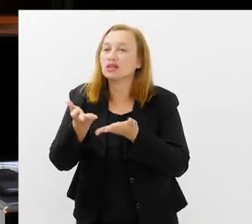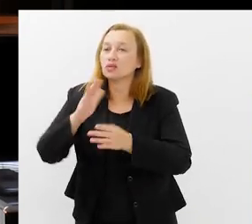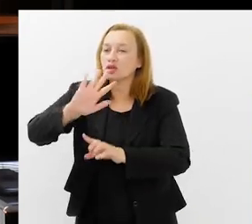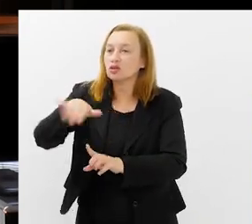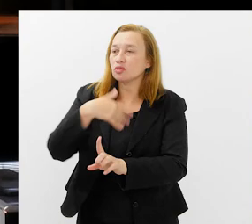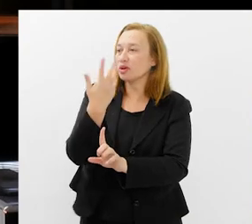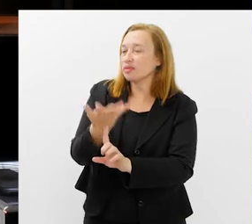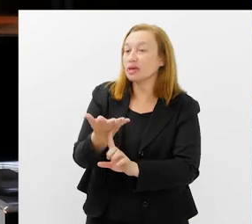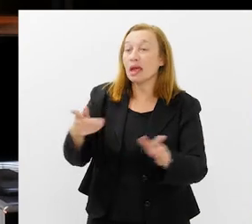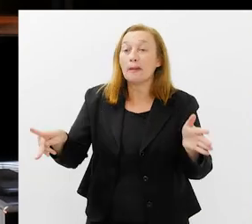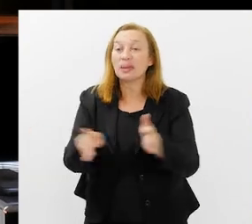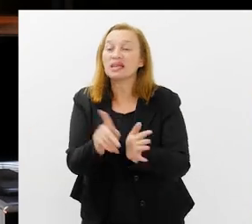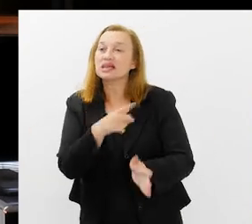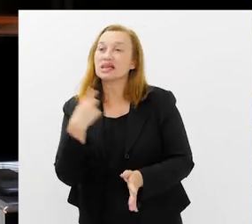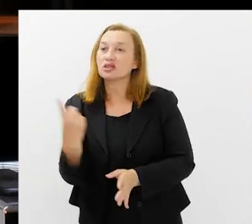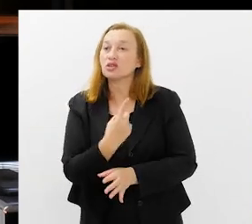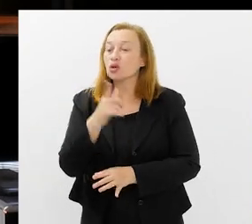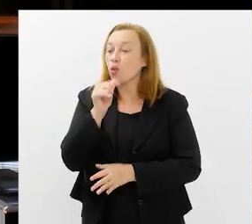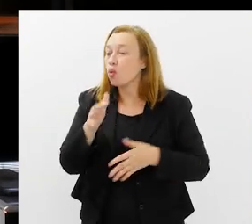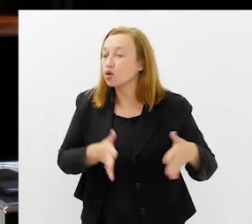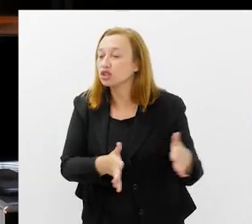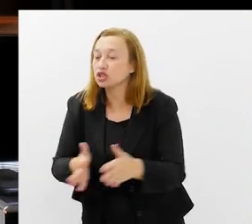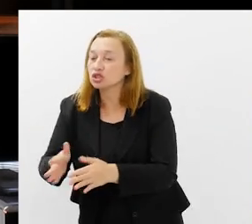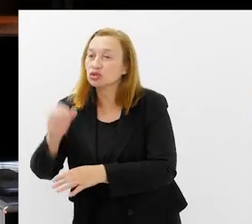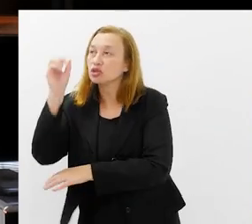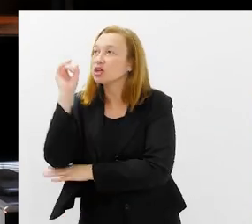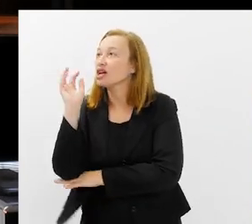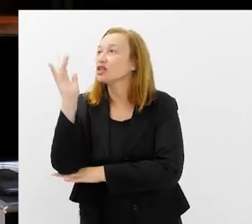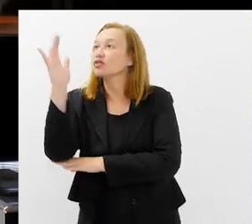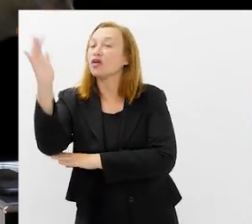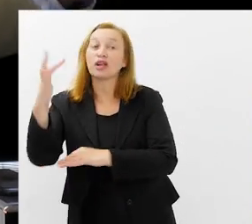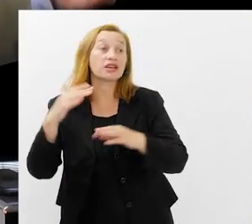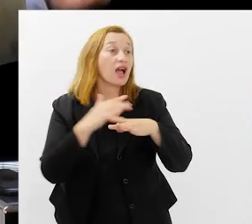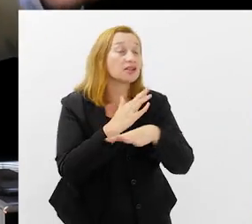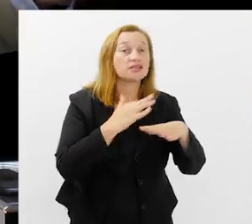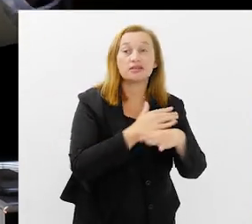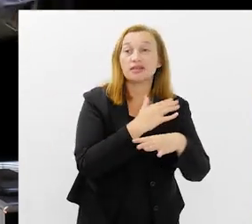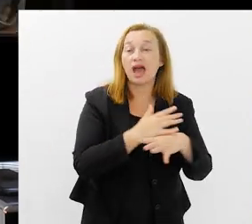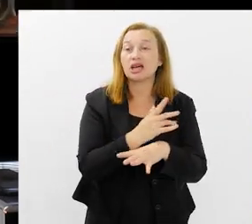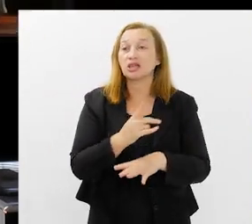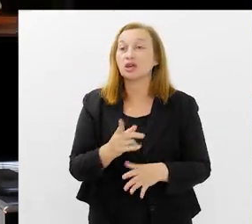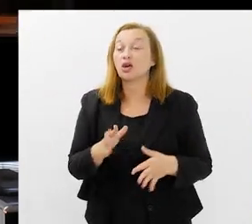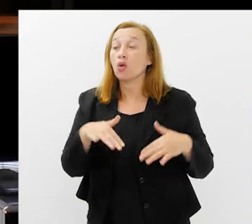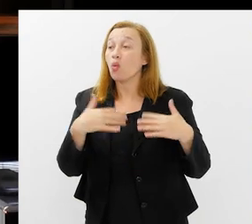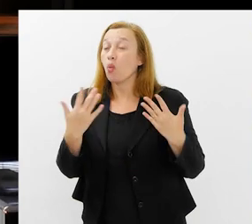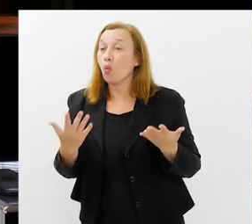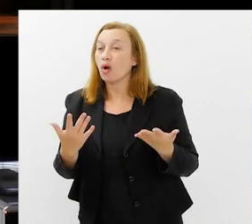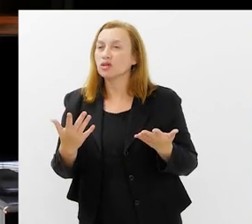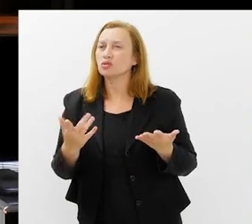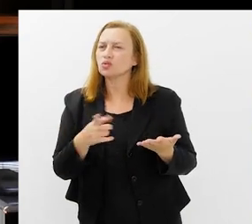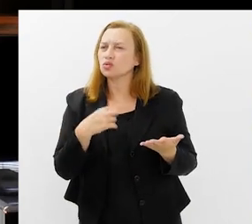meio ambiente de todos nós, os rios, as florestas, a cidade como um todo. quando